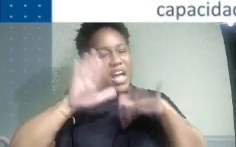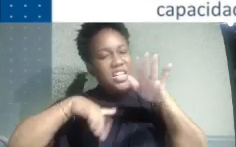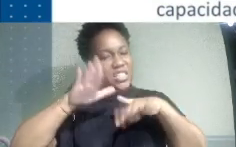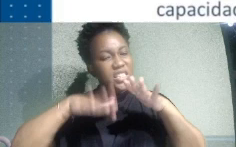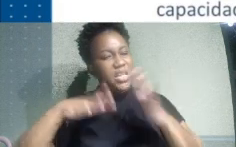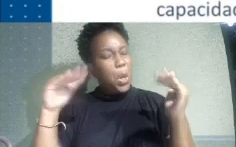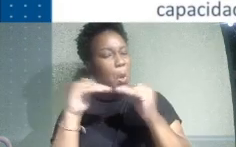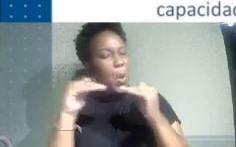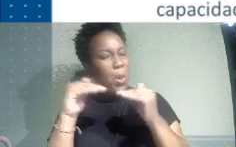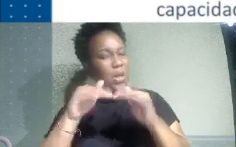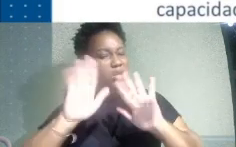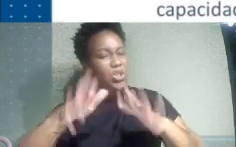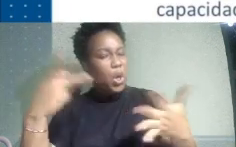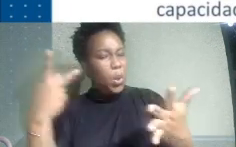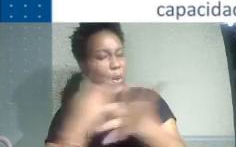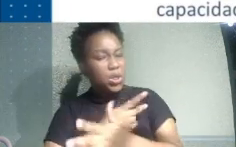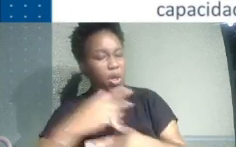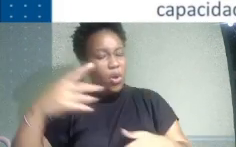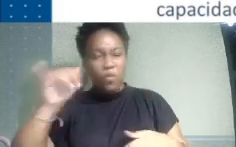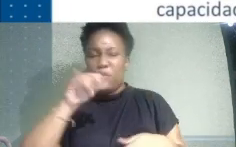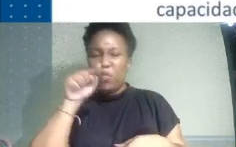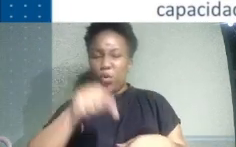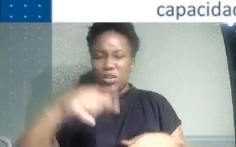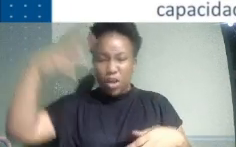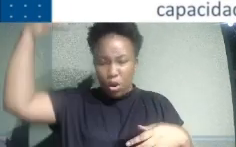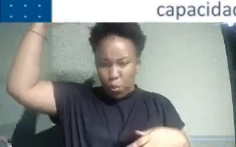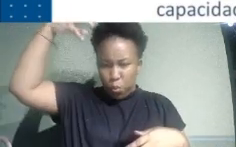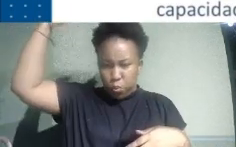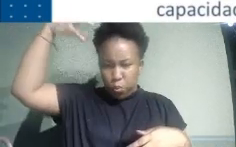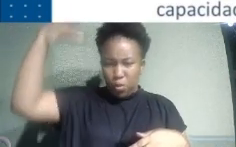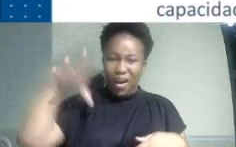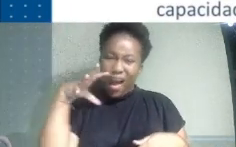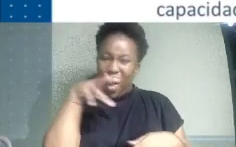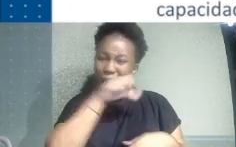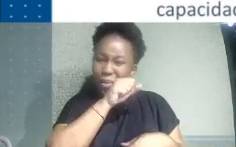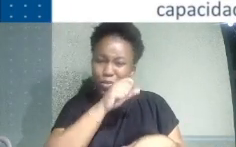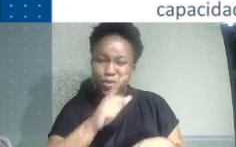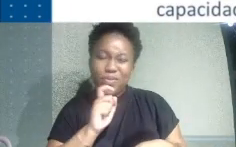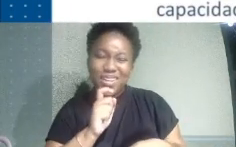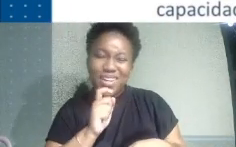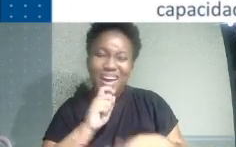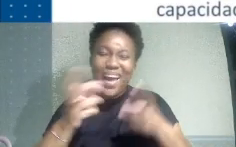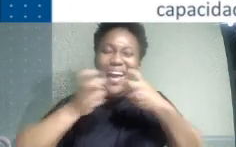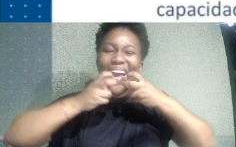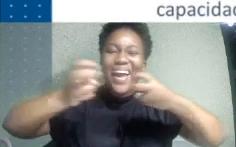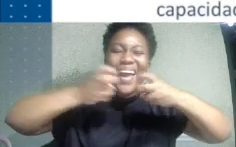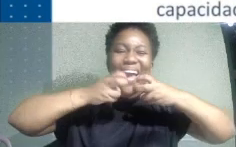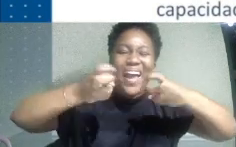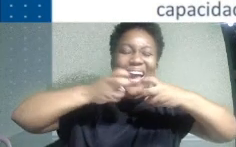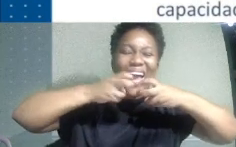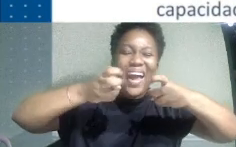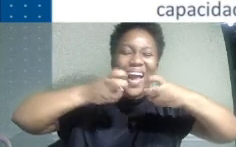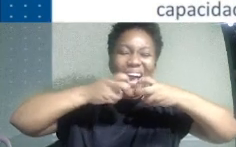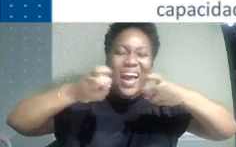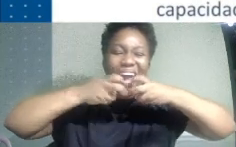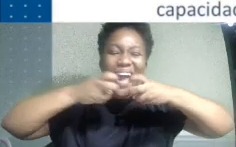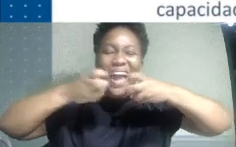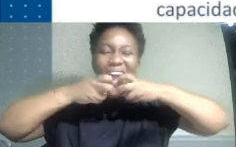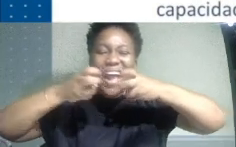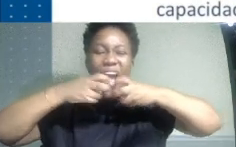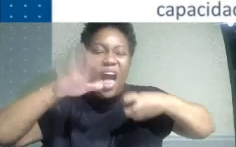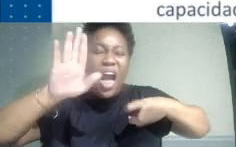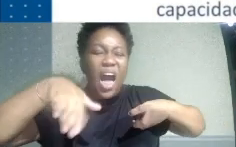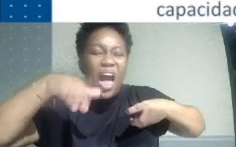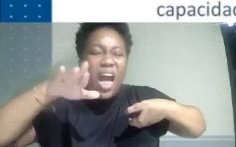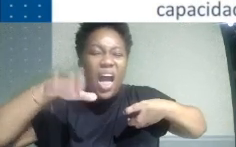já aconteceu de você estar tomando banho e do nada fica frio. Aí alguém grita lá em algum canto da casa, oh, caiu